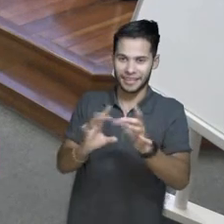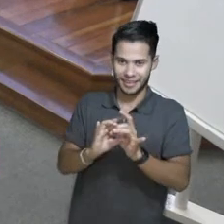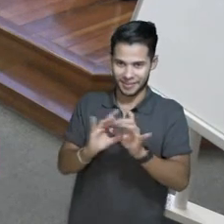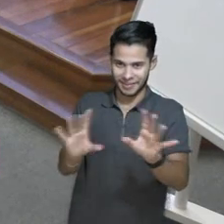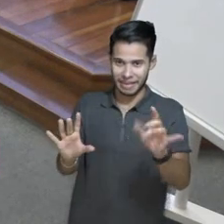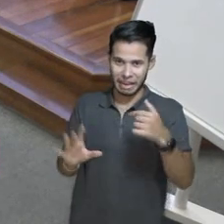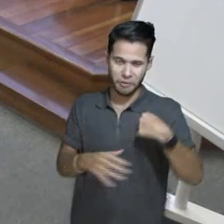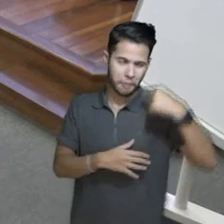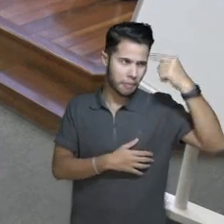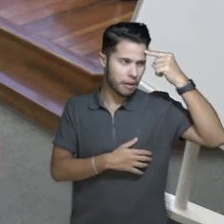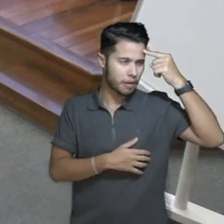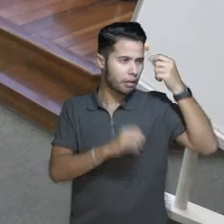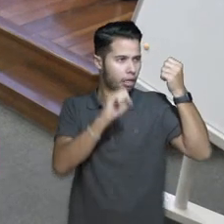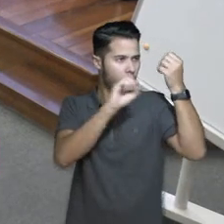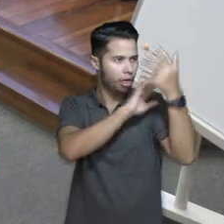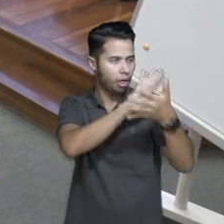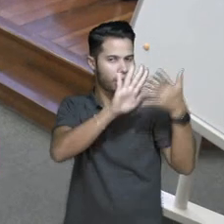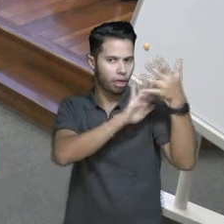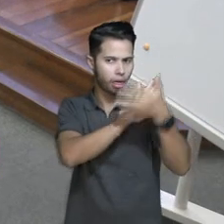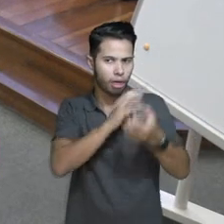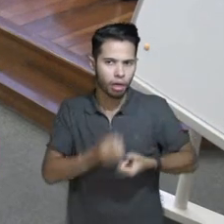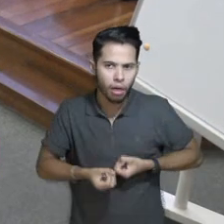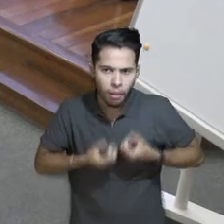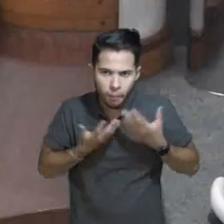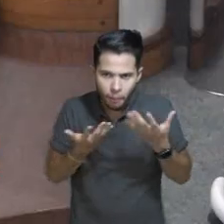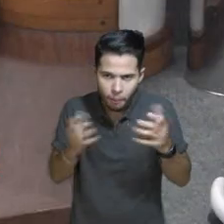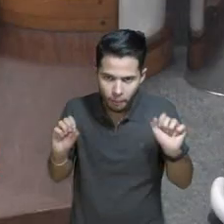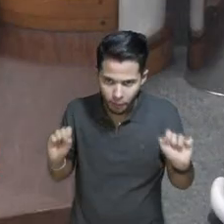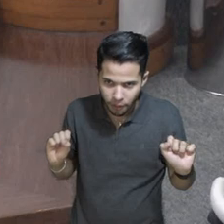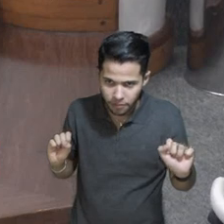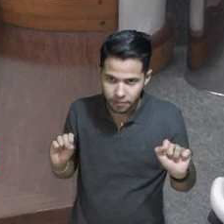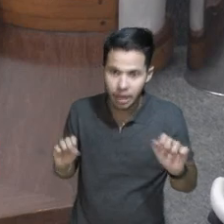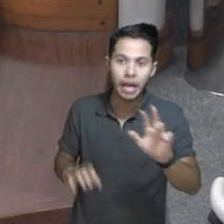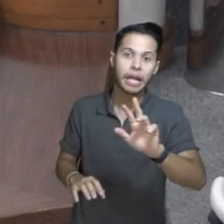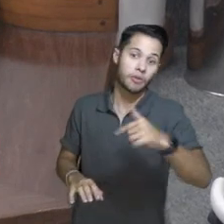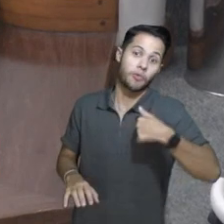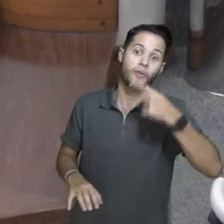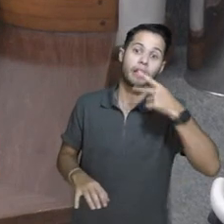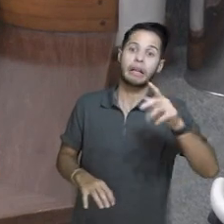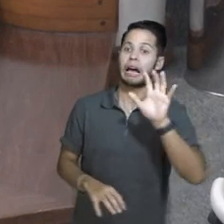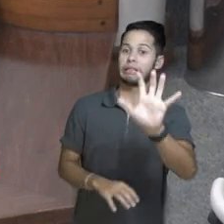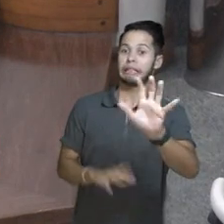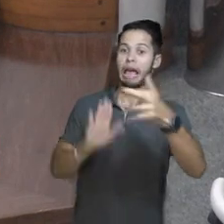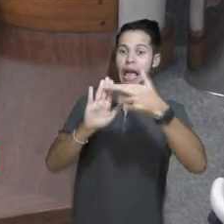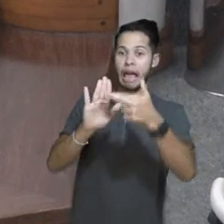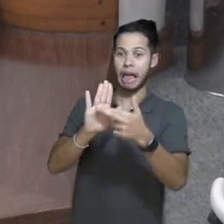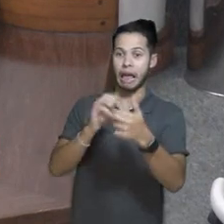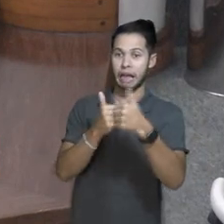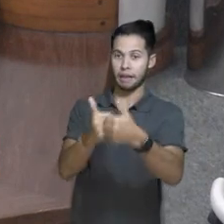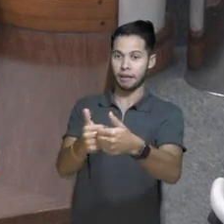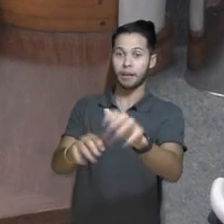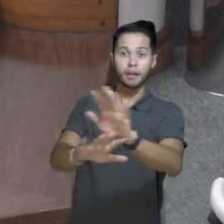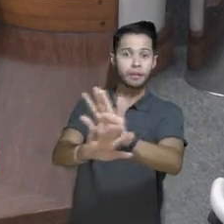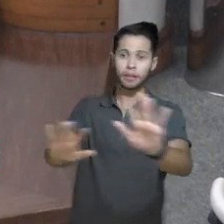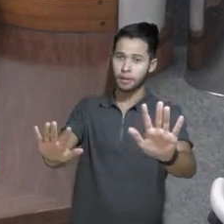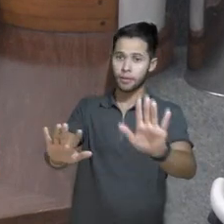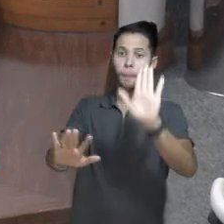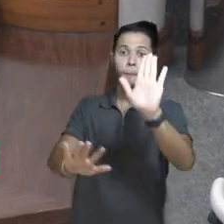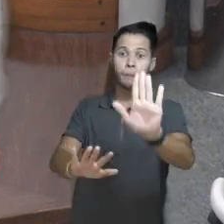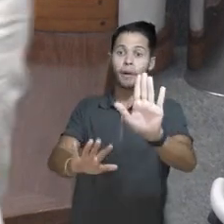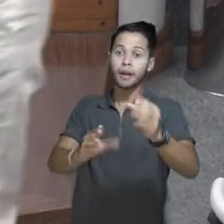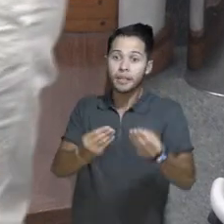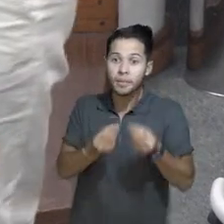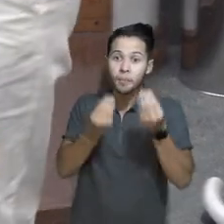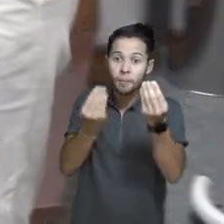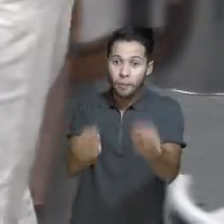pensa acerca de um assunto eu não tô dizendo que tem que ser feito assim mas pelo menos colha para ver como é que